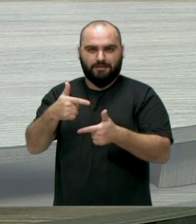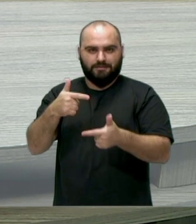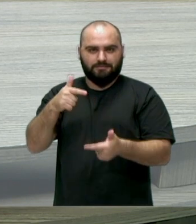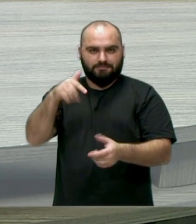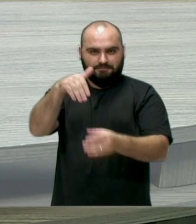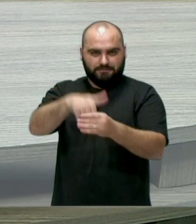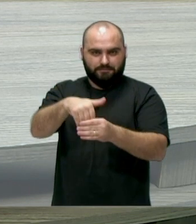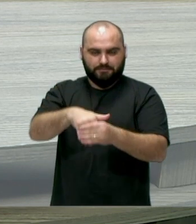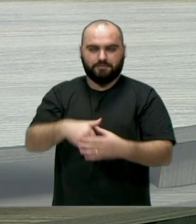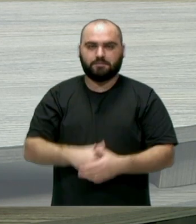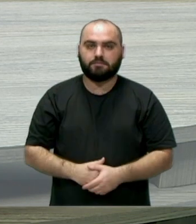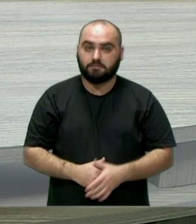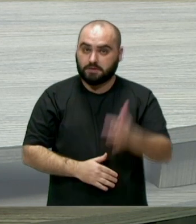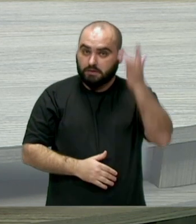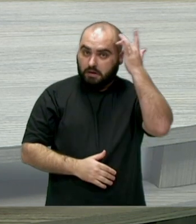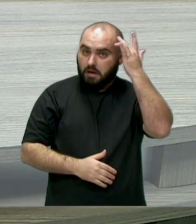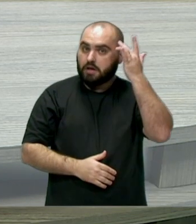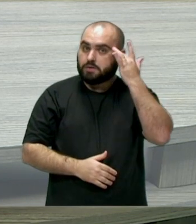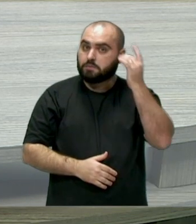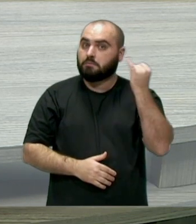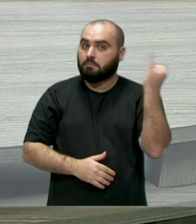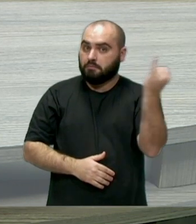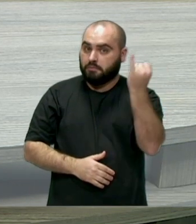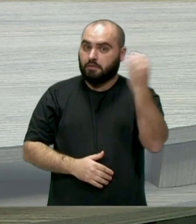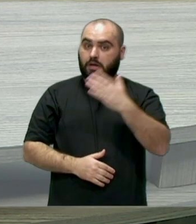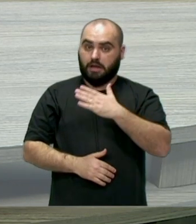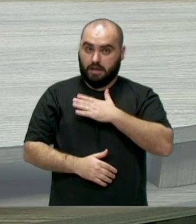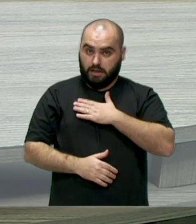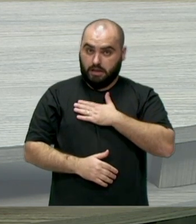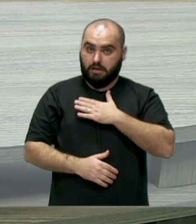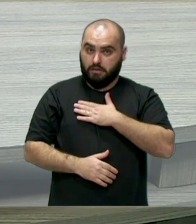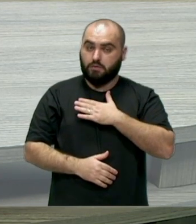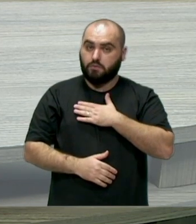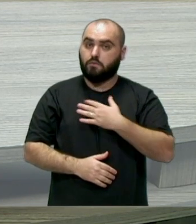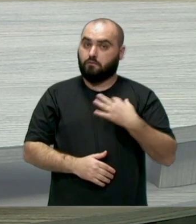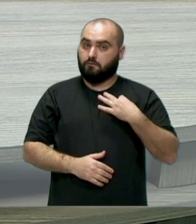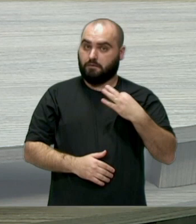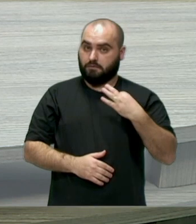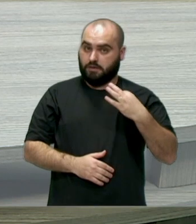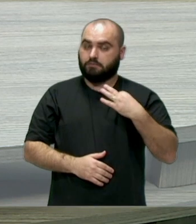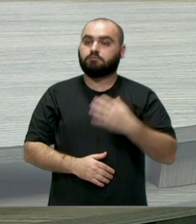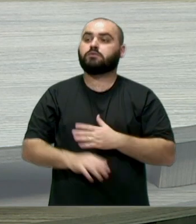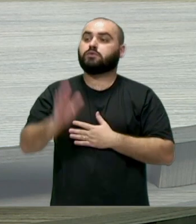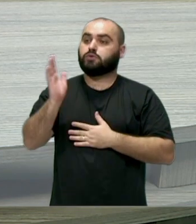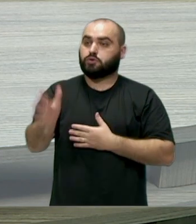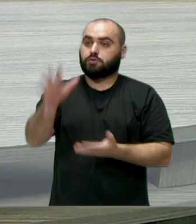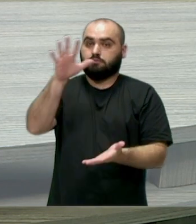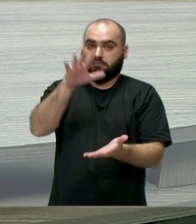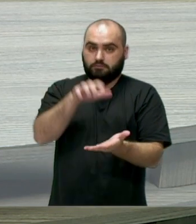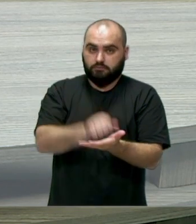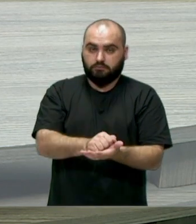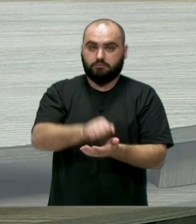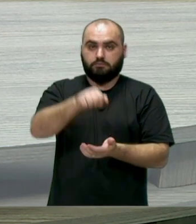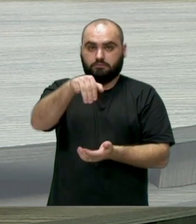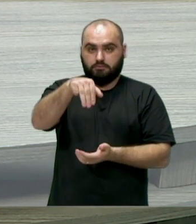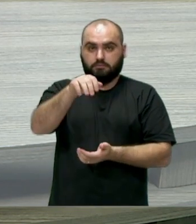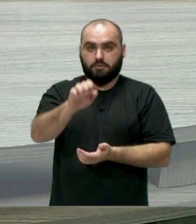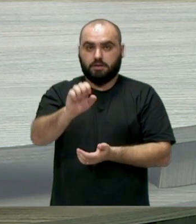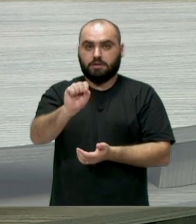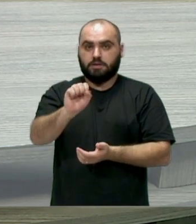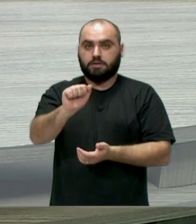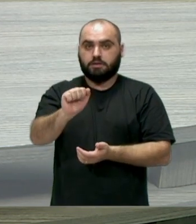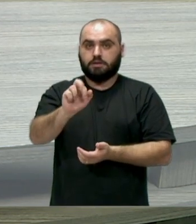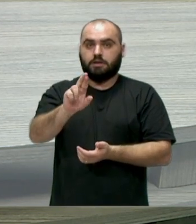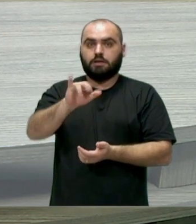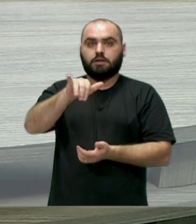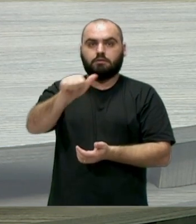Acho isso bem importante porque, por exemplo, eu sou mesária voluntária. Eu me inscrevi para ser mesária. As pessoas dizem assim, mas